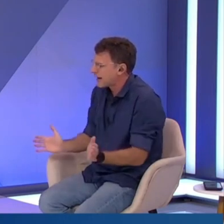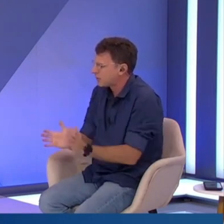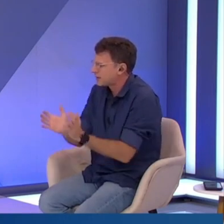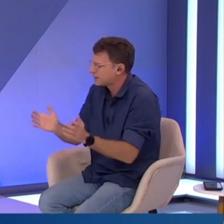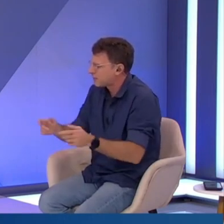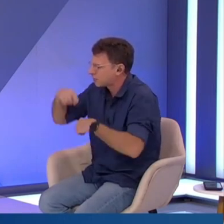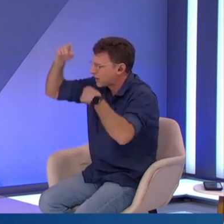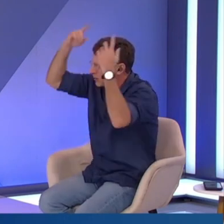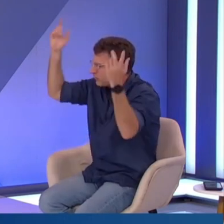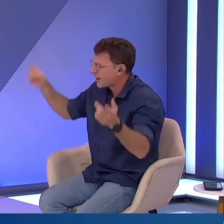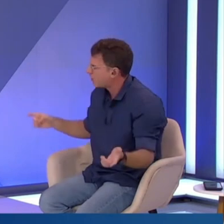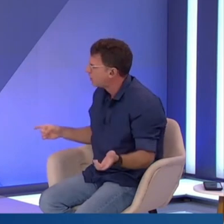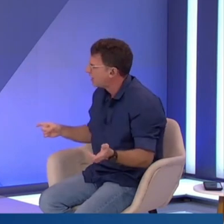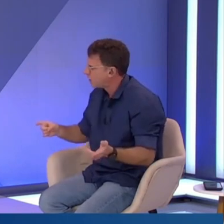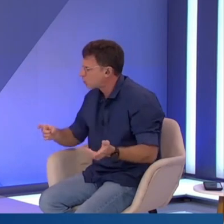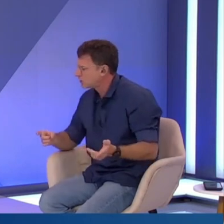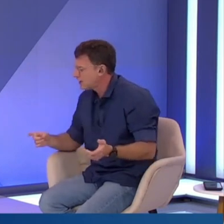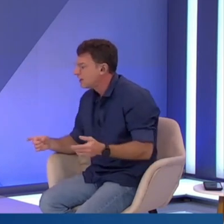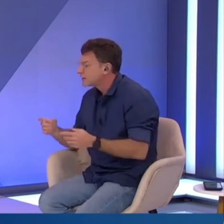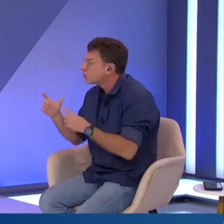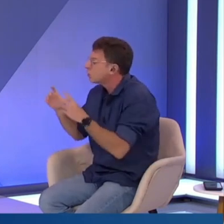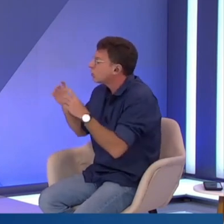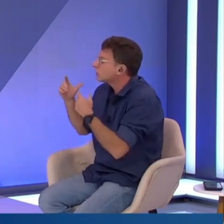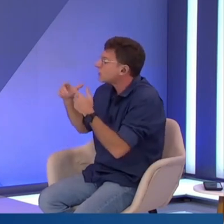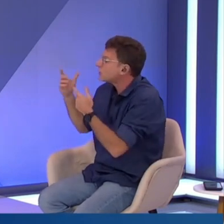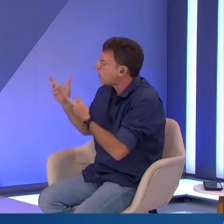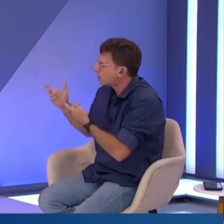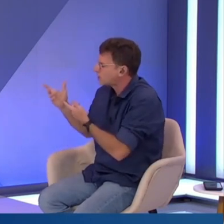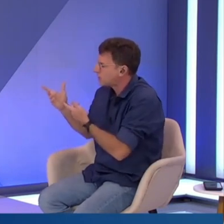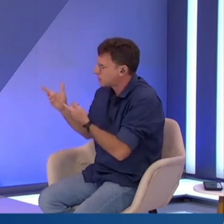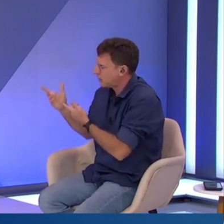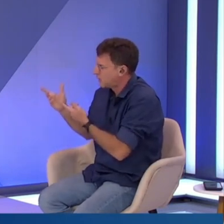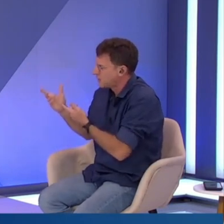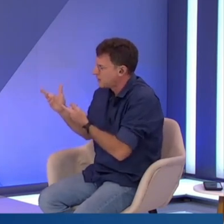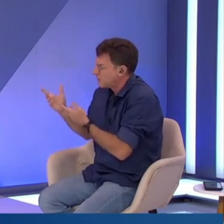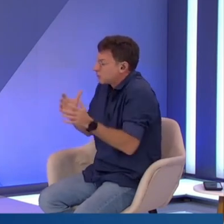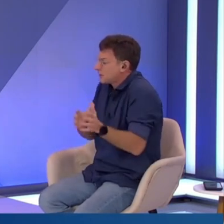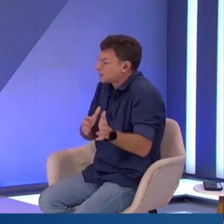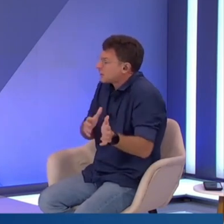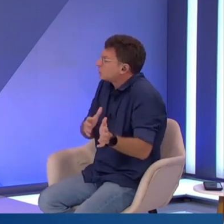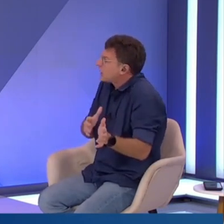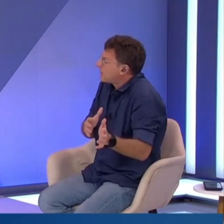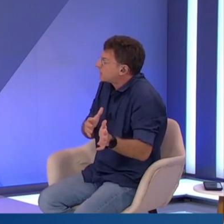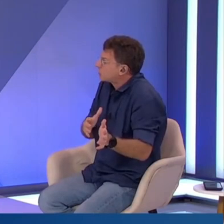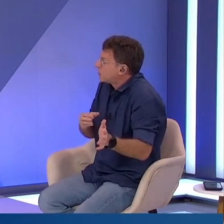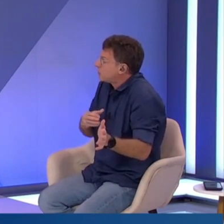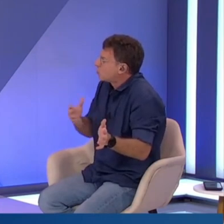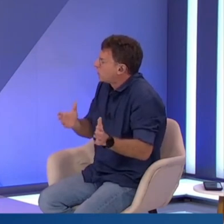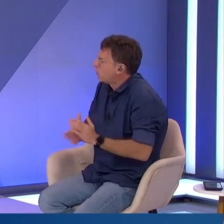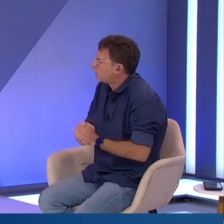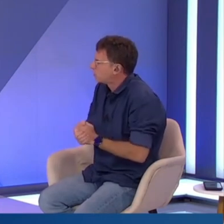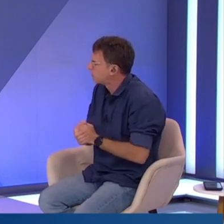sair algemado, ele queria ser preso, queria poder falar as coisas ali. Então, eu não tenho as respostas, deputado. Mas eu tenho esses questionamentos